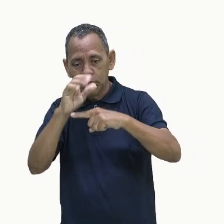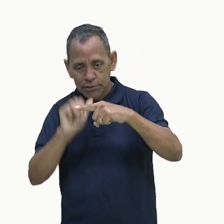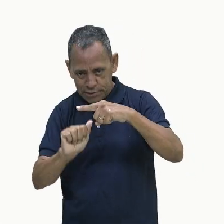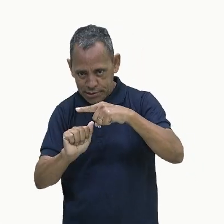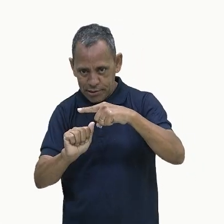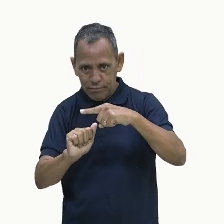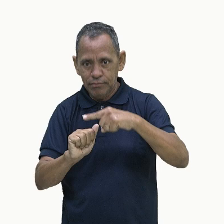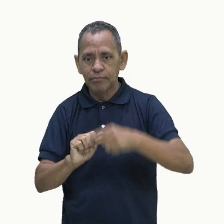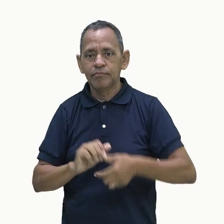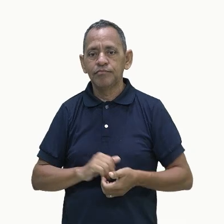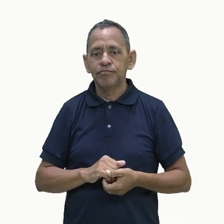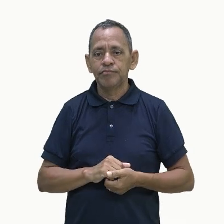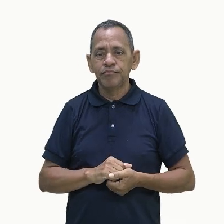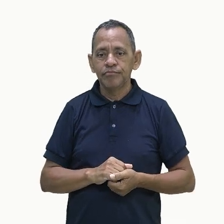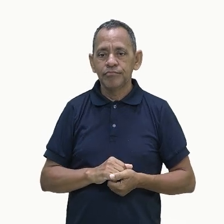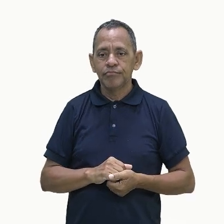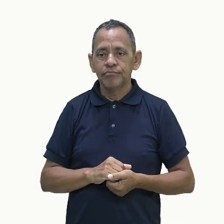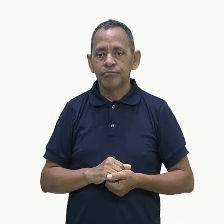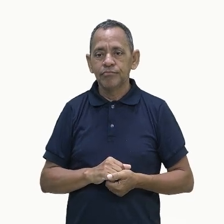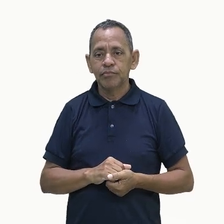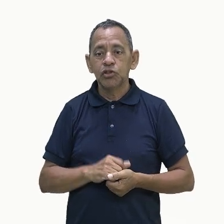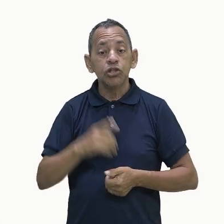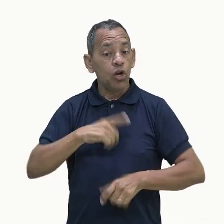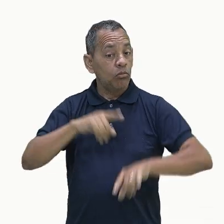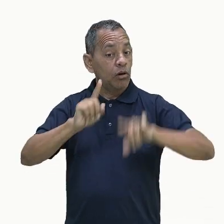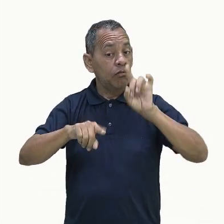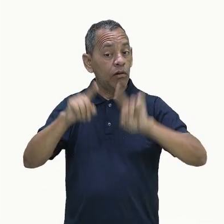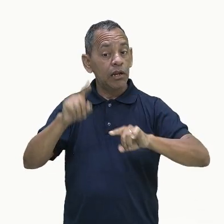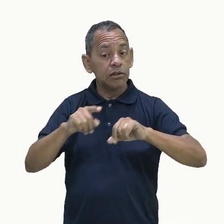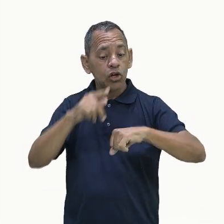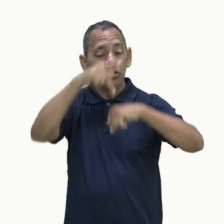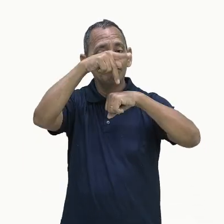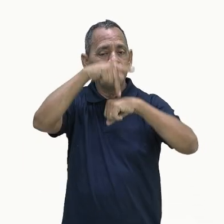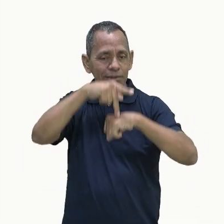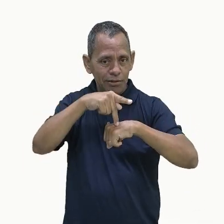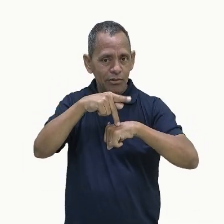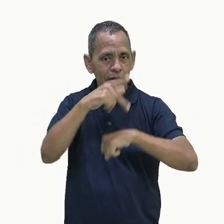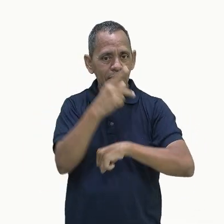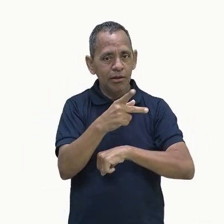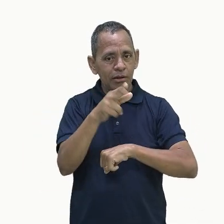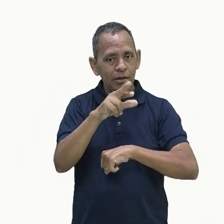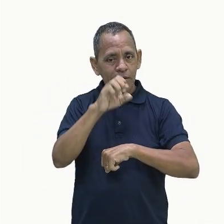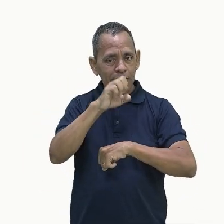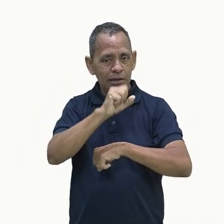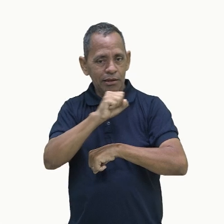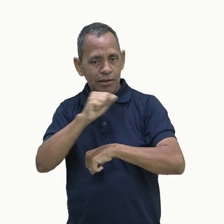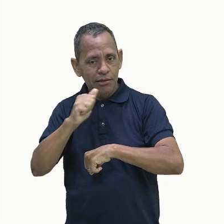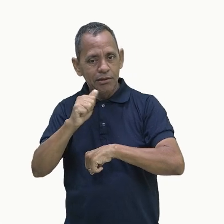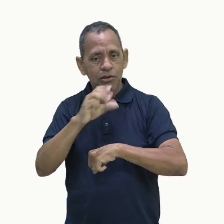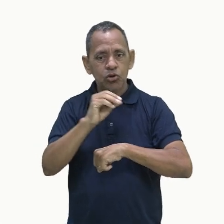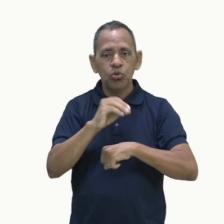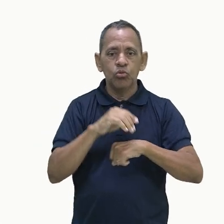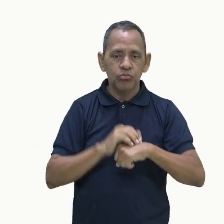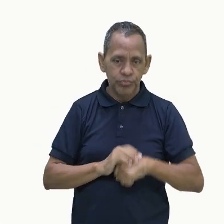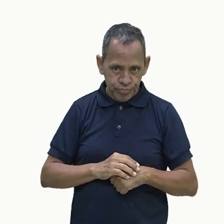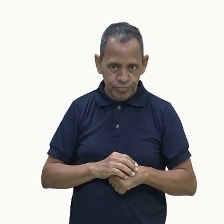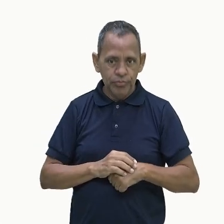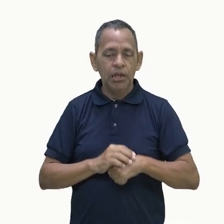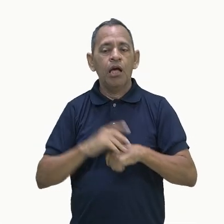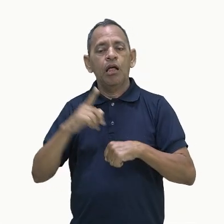área aplicada. Aí eu tenho uma variação de pressão em qualquer ponto de um fluido em repouso, em